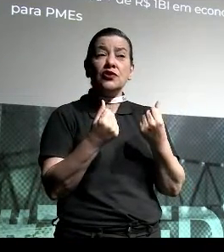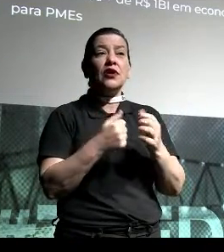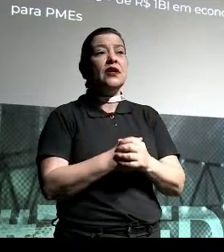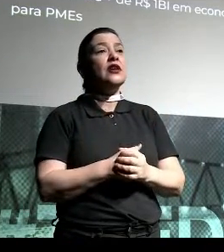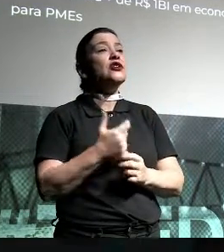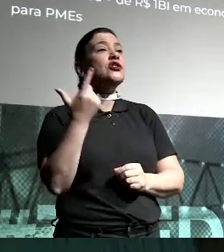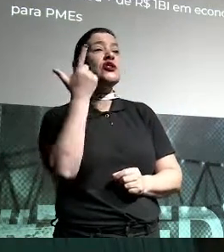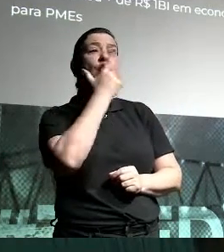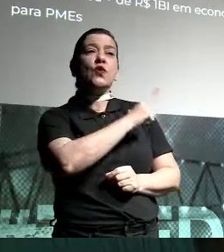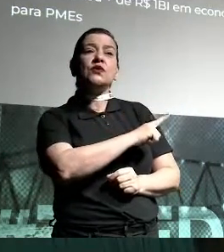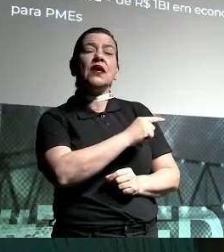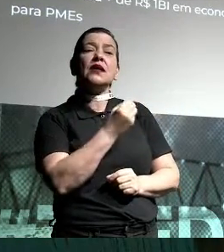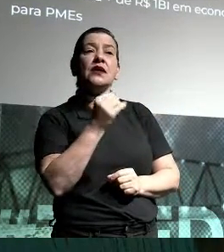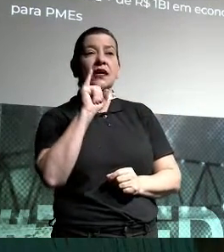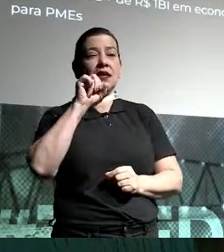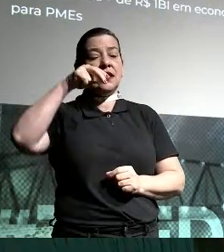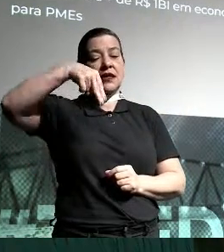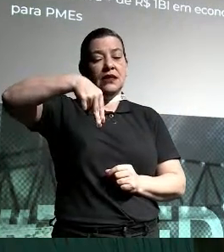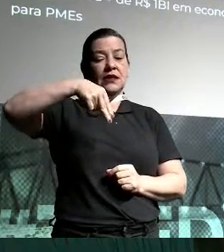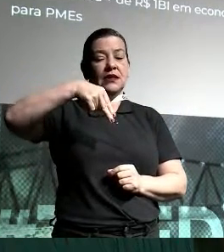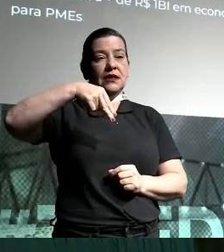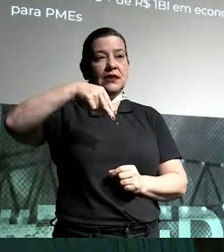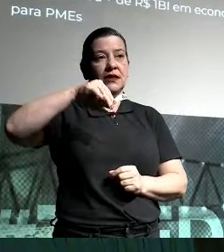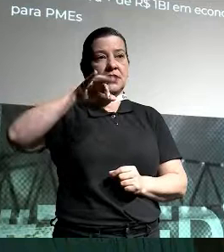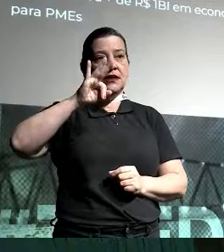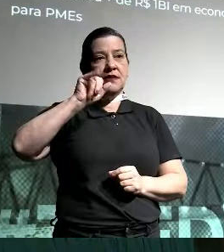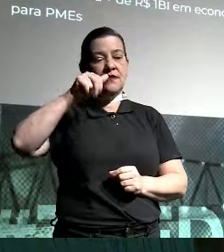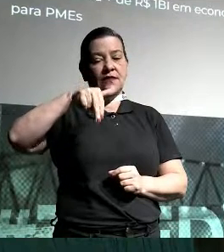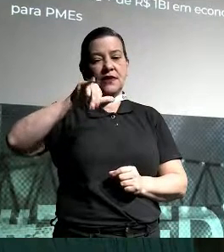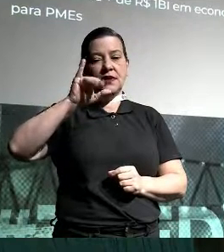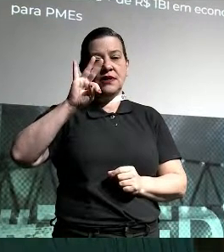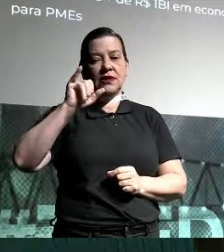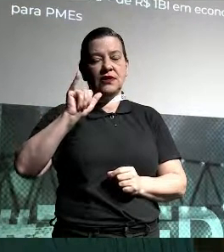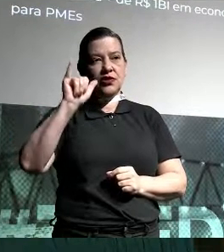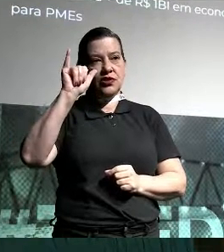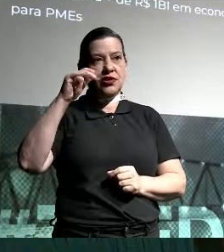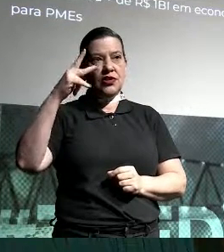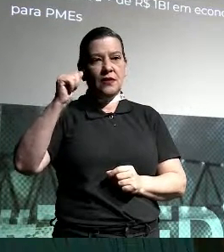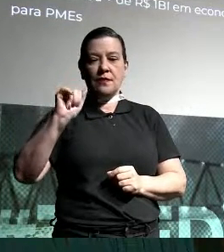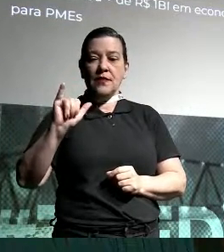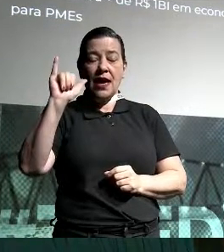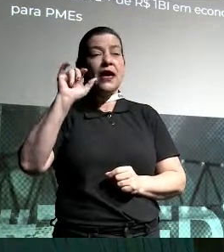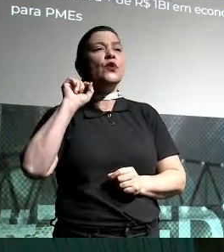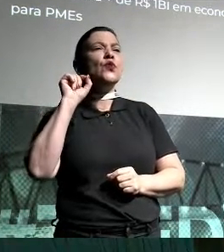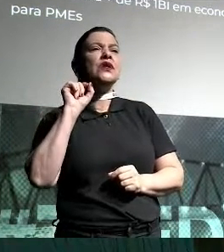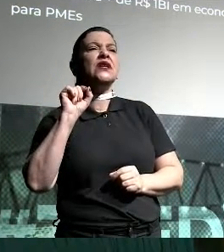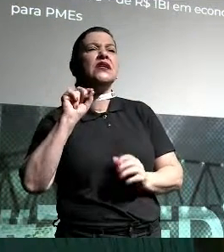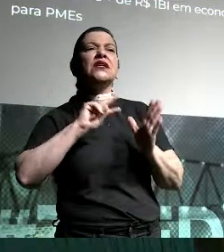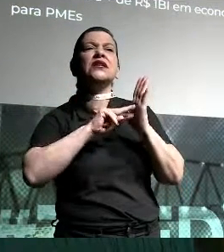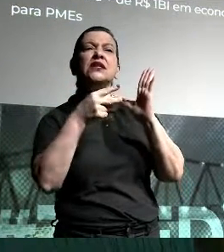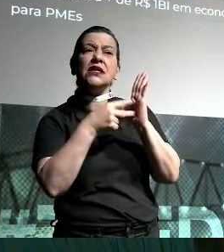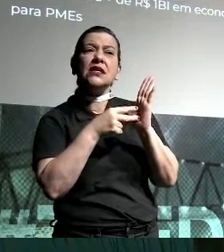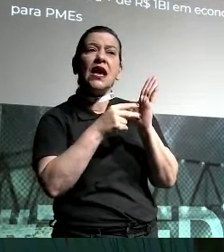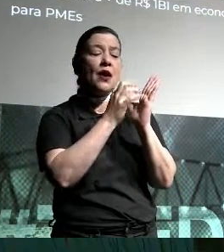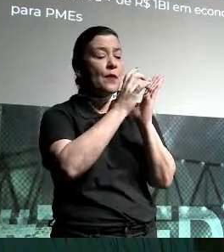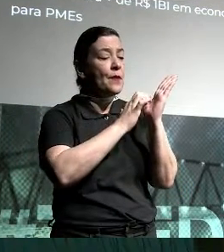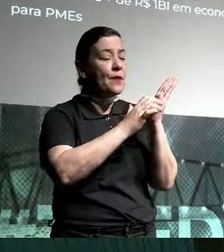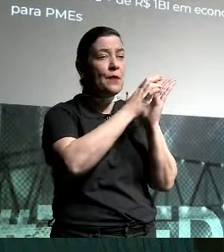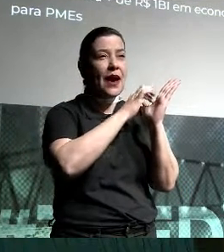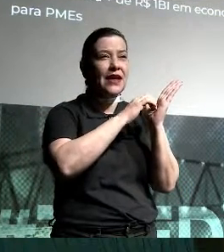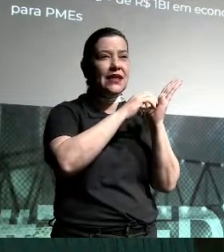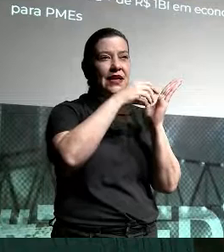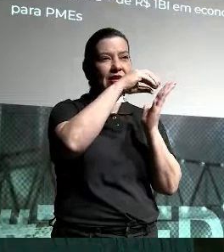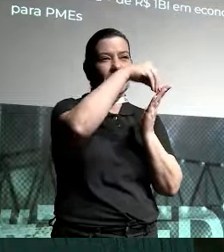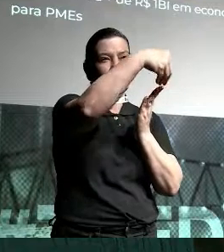InfinityPay. A InfinityPay ela é o nosso produto. Hoje ela é uma máquina de cartão de crédito, mas a gente desenvolve o aplicativo dela,